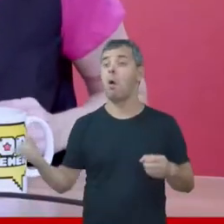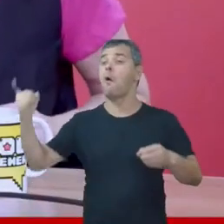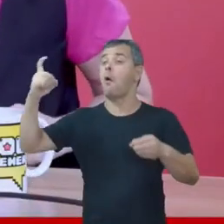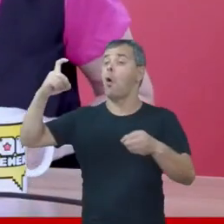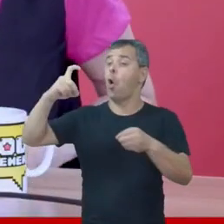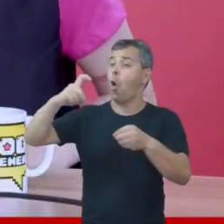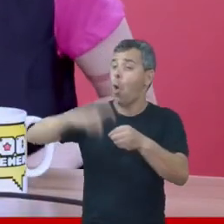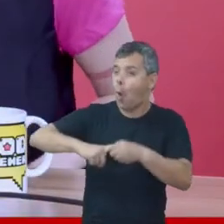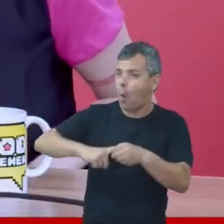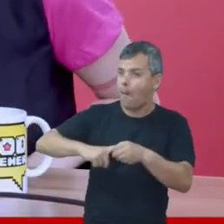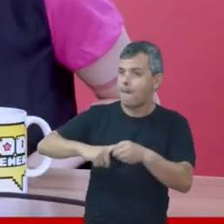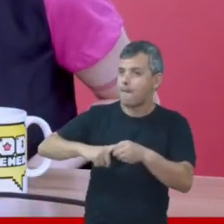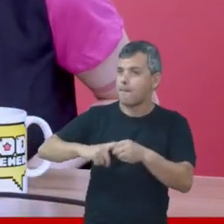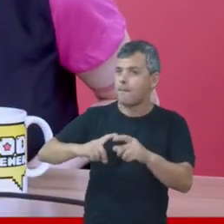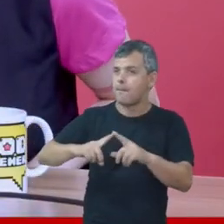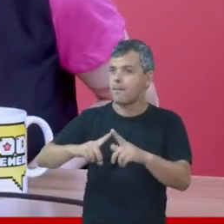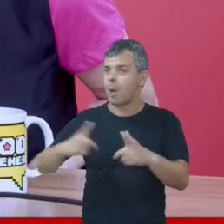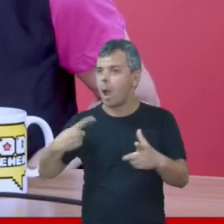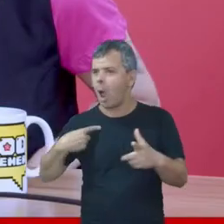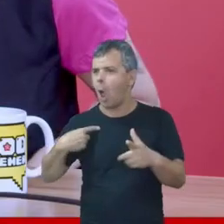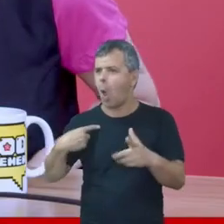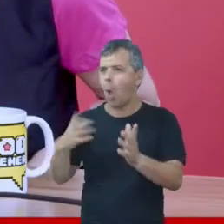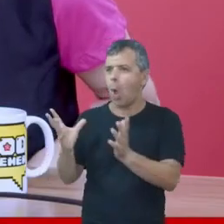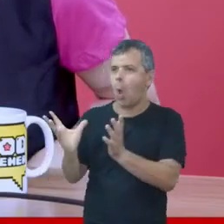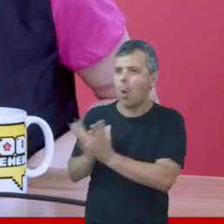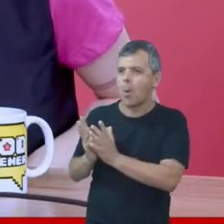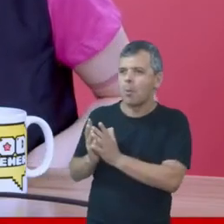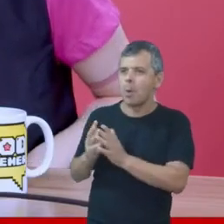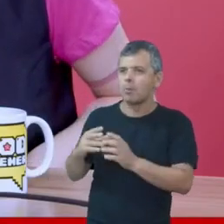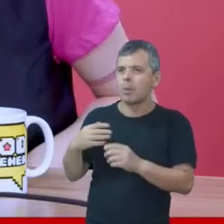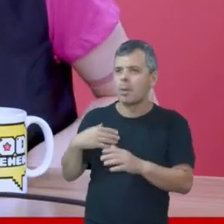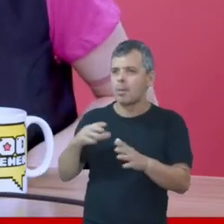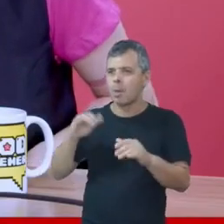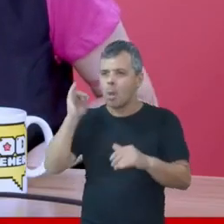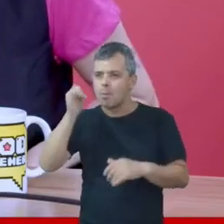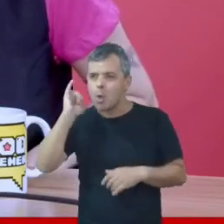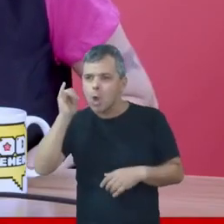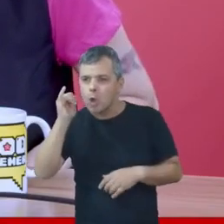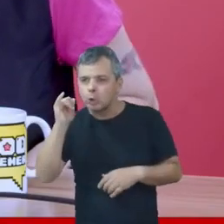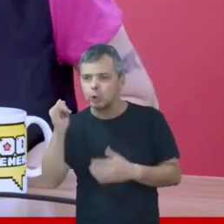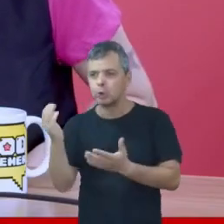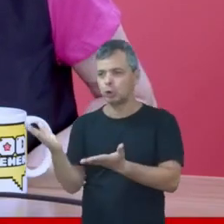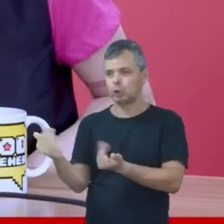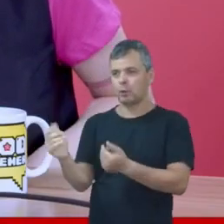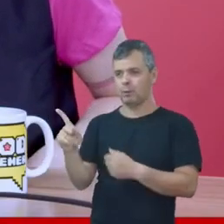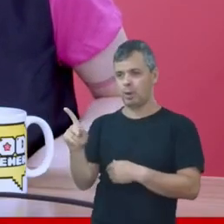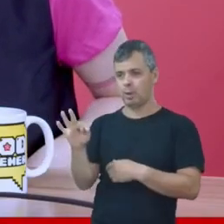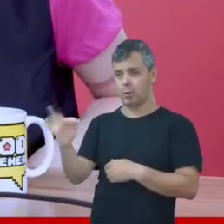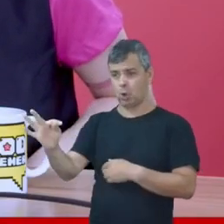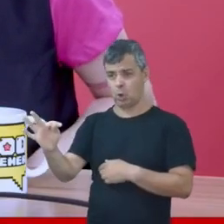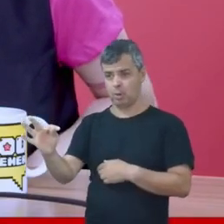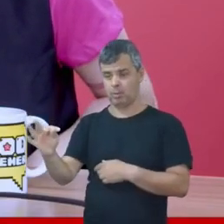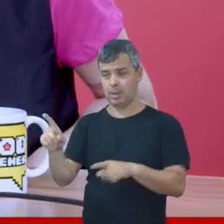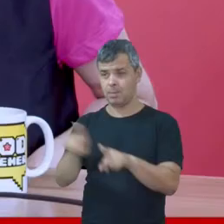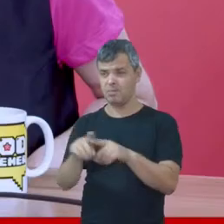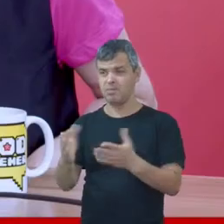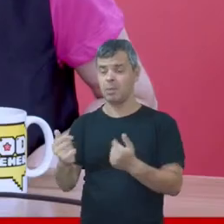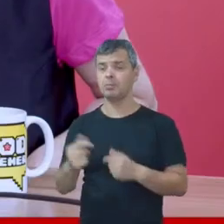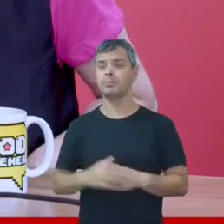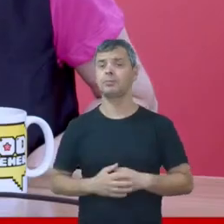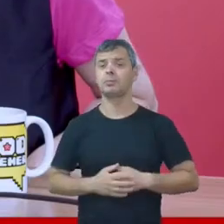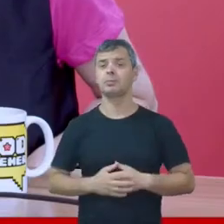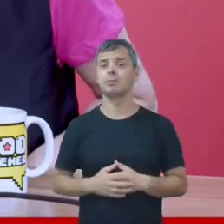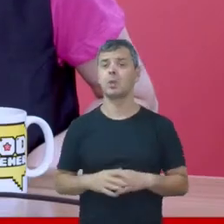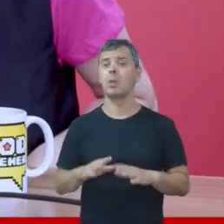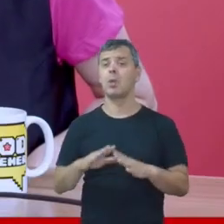Voltamos com mais um bloco do nosso Pode Tremer, o podcast da Juventude do PT e de todas as juventudes. Segundo bloco, né,